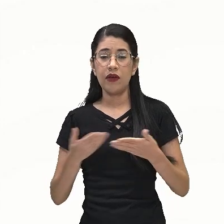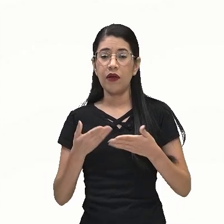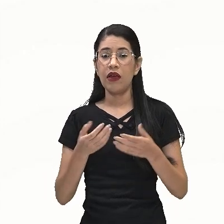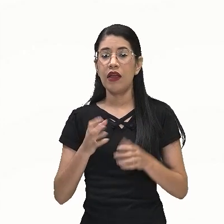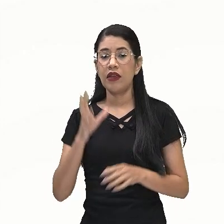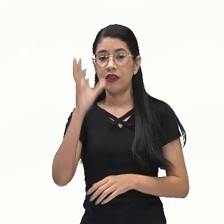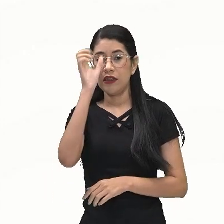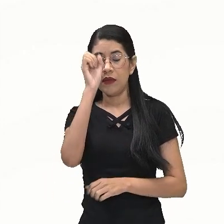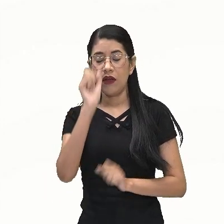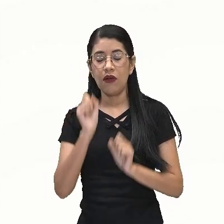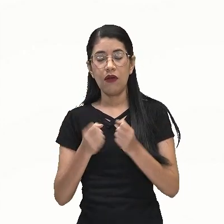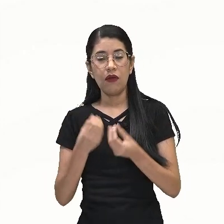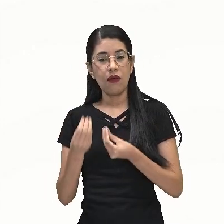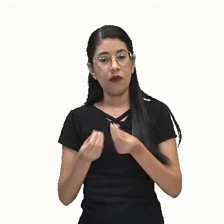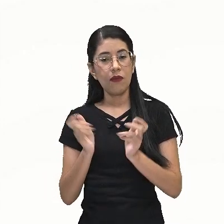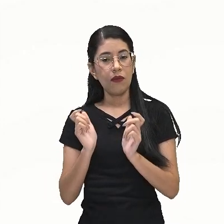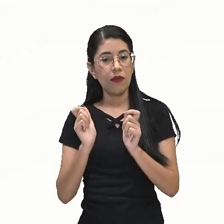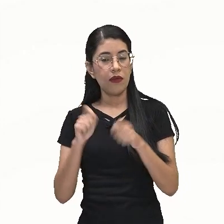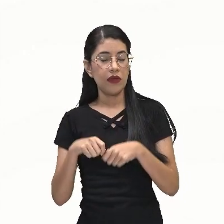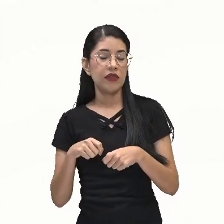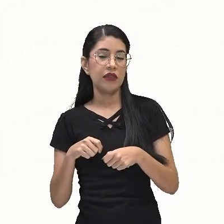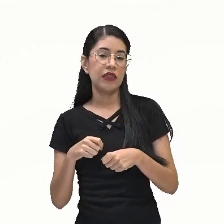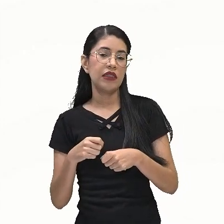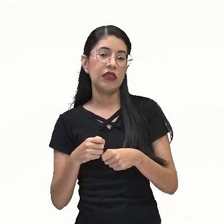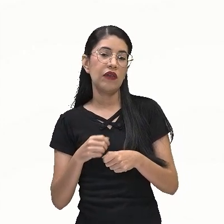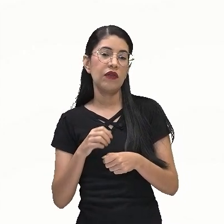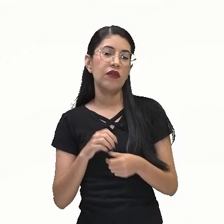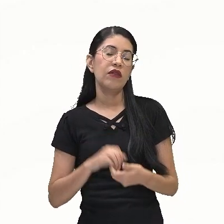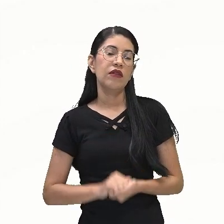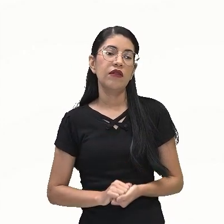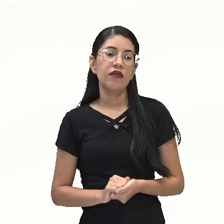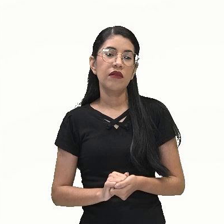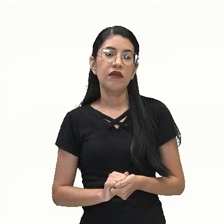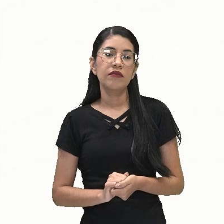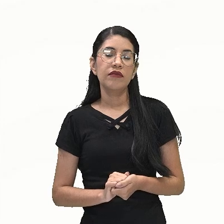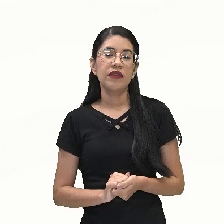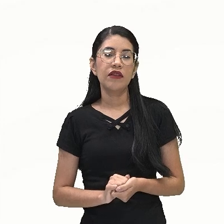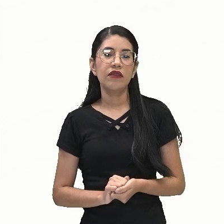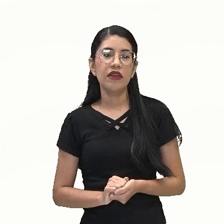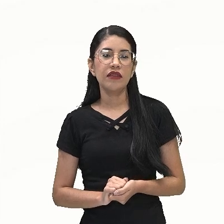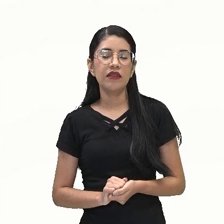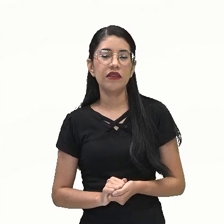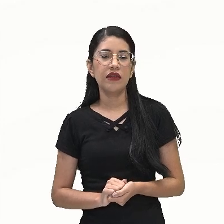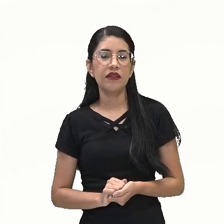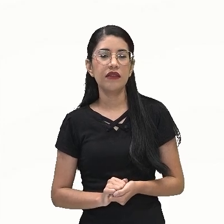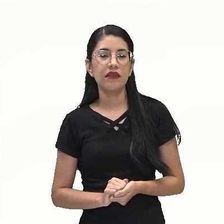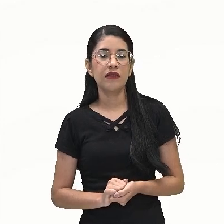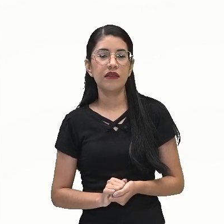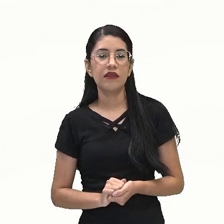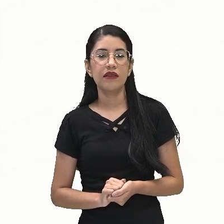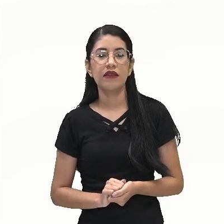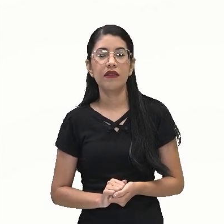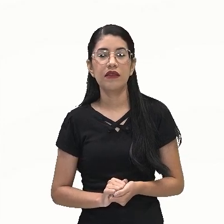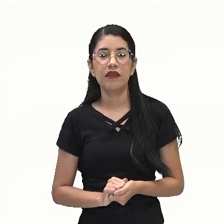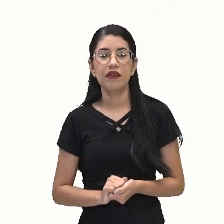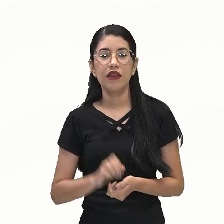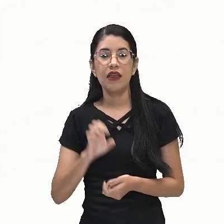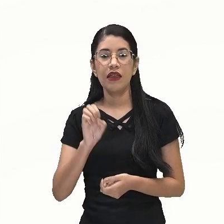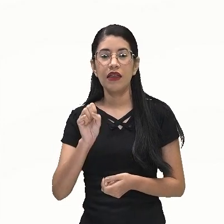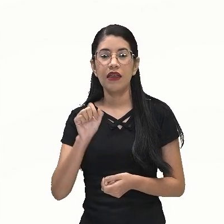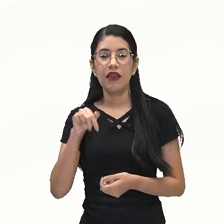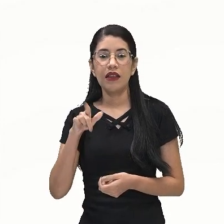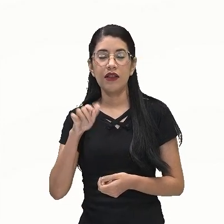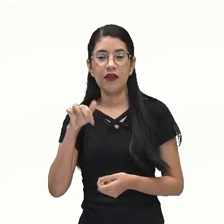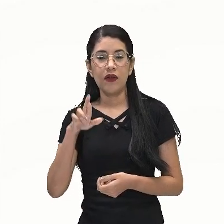que a gente pode fazer para escalonar um sistema, estabelecendo a relação com a matriz completa